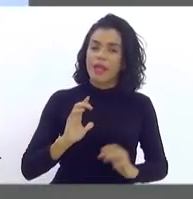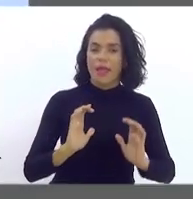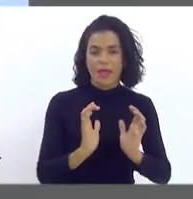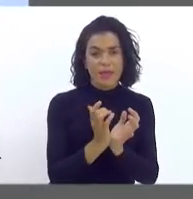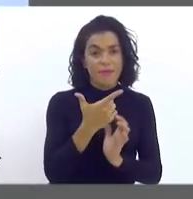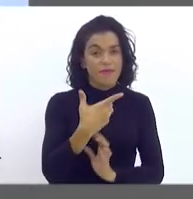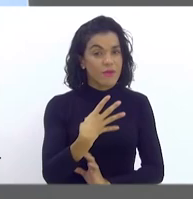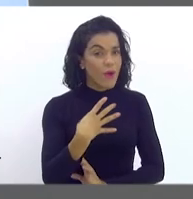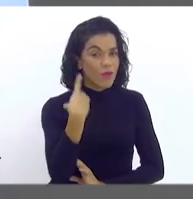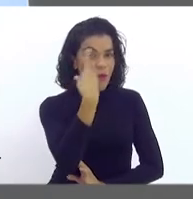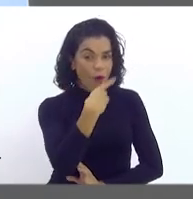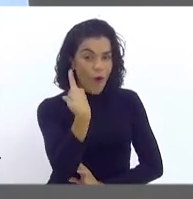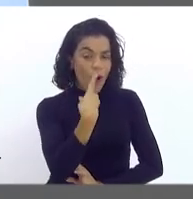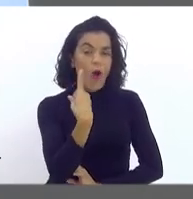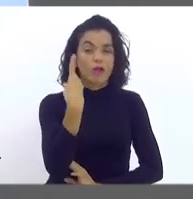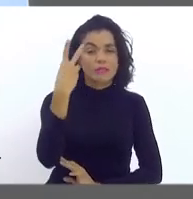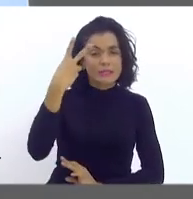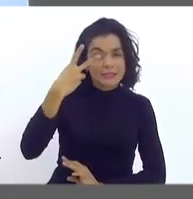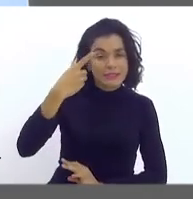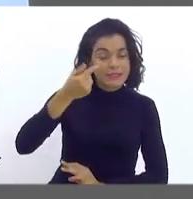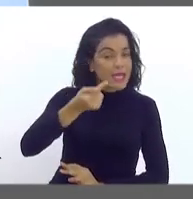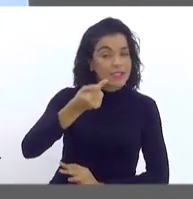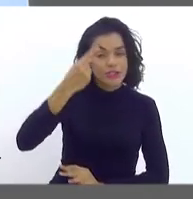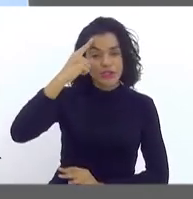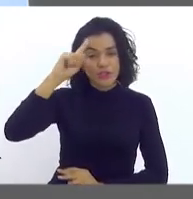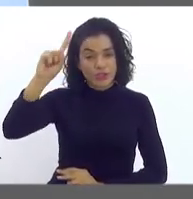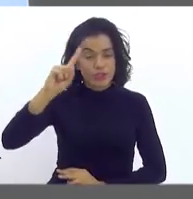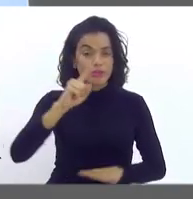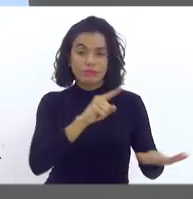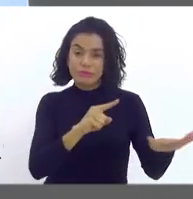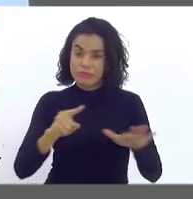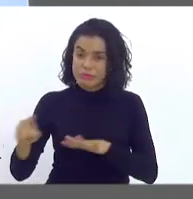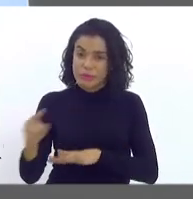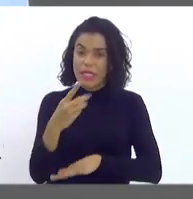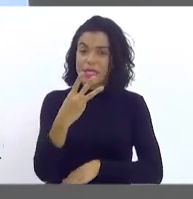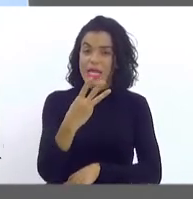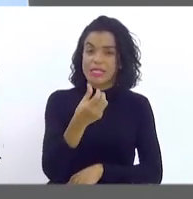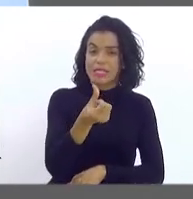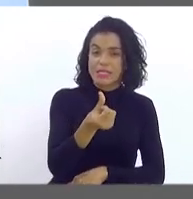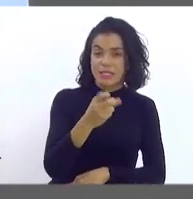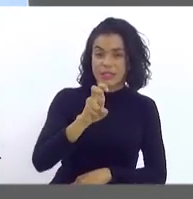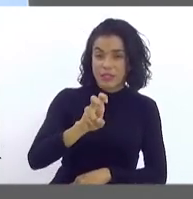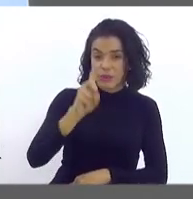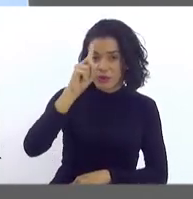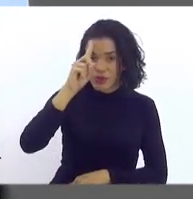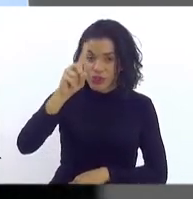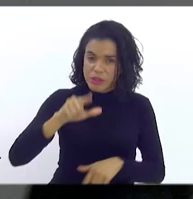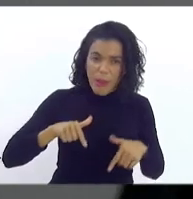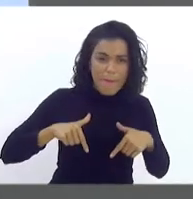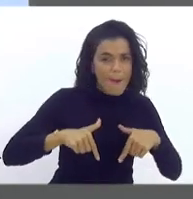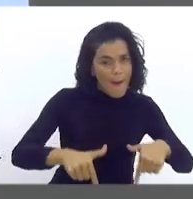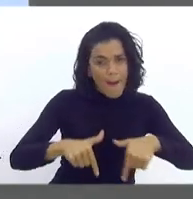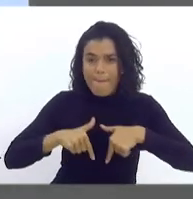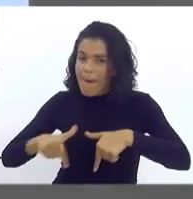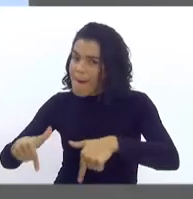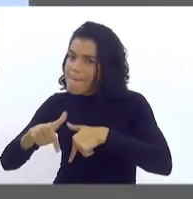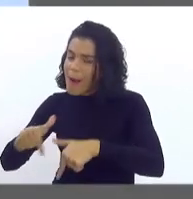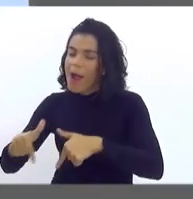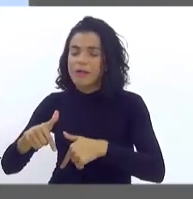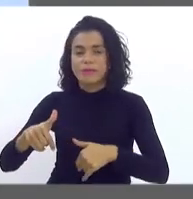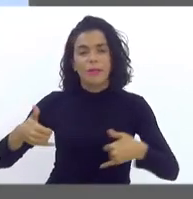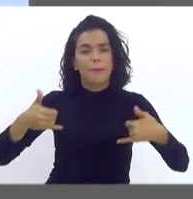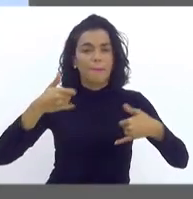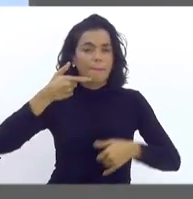24 horas, 7 dias na semana, atuando, 365 dias no ano, atuando em atendimento